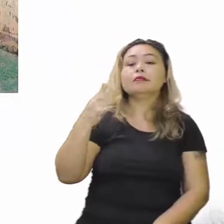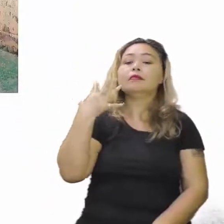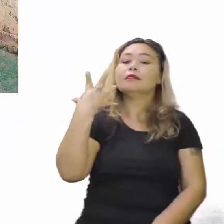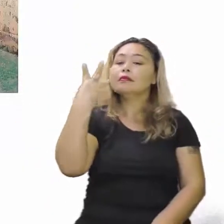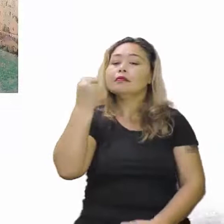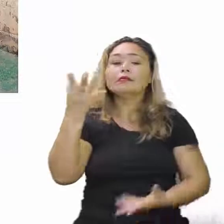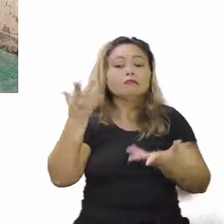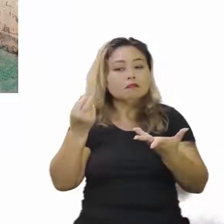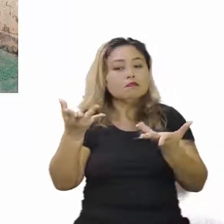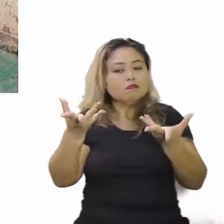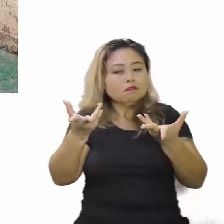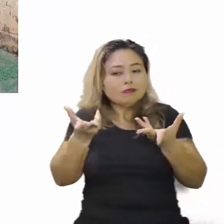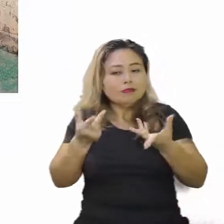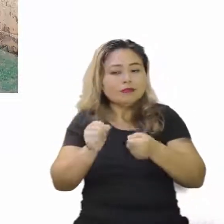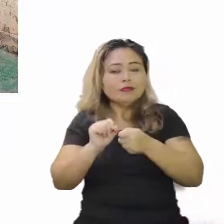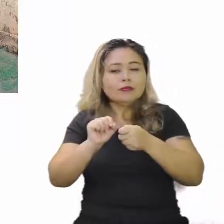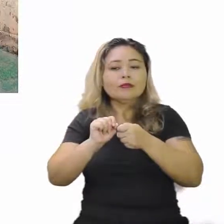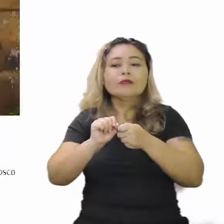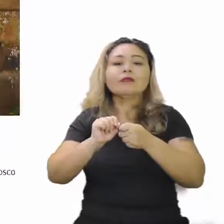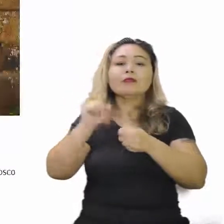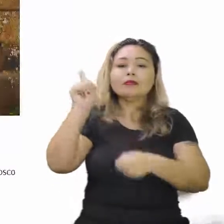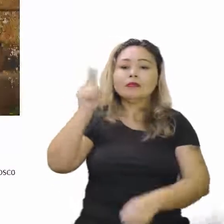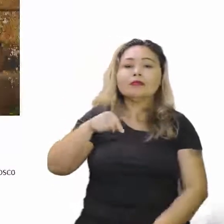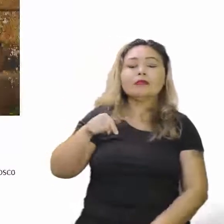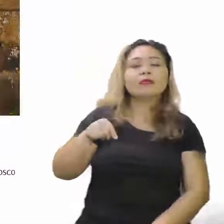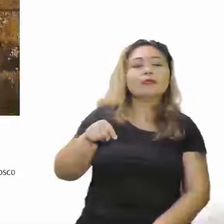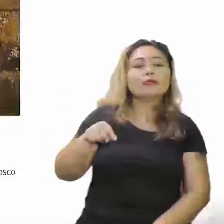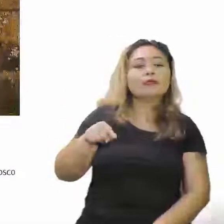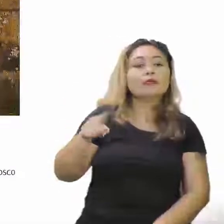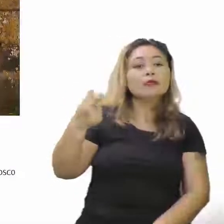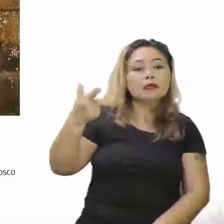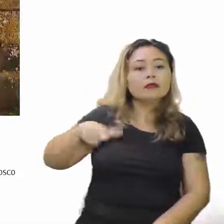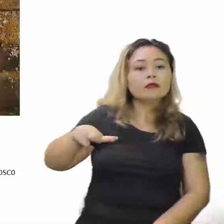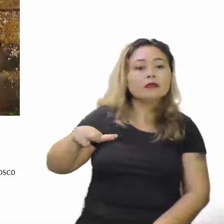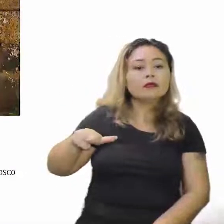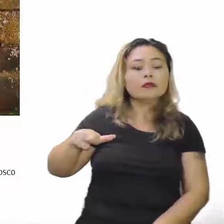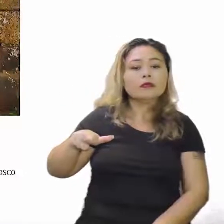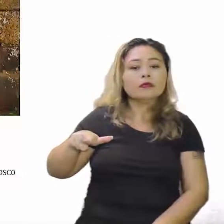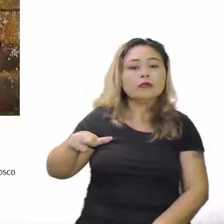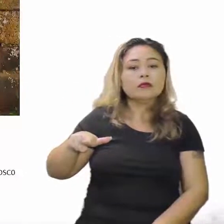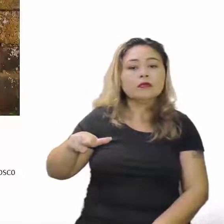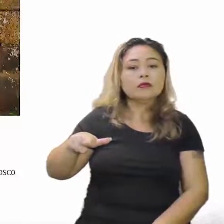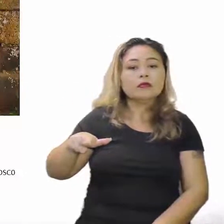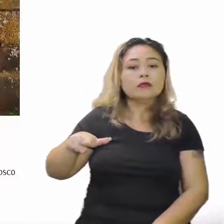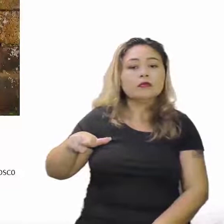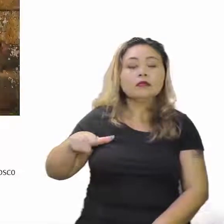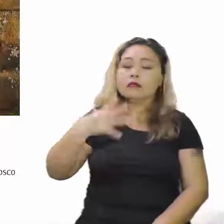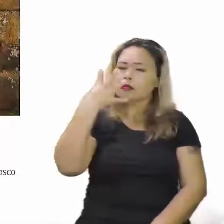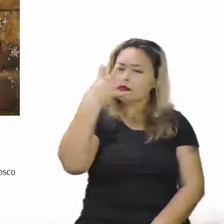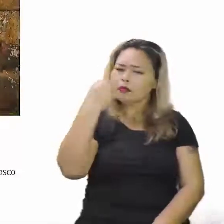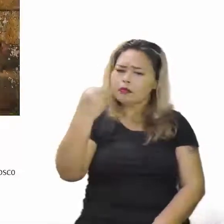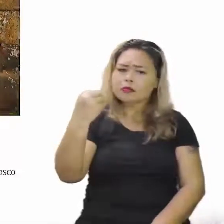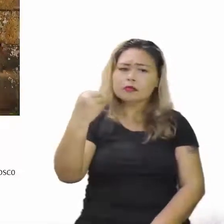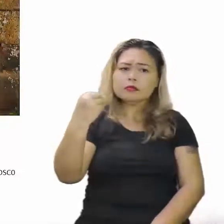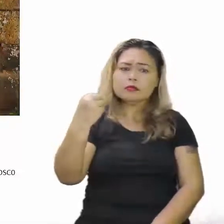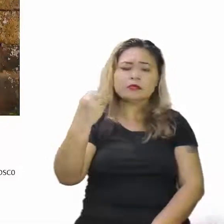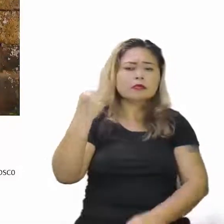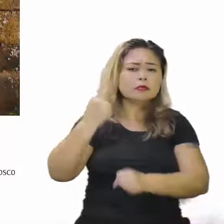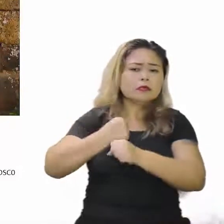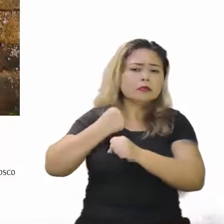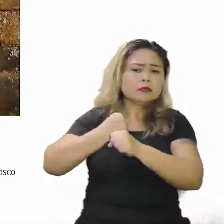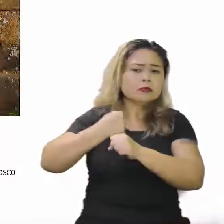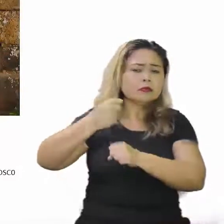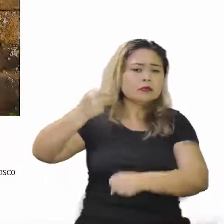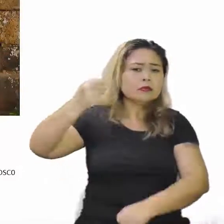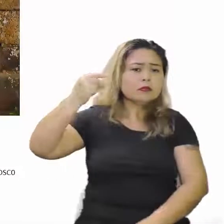linda, maravilhosa. É o nosso marco histórico. Temos mais essa aqui, ó. Uma foto bem